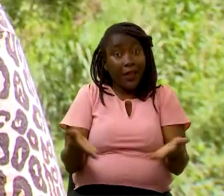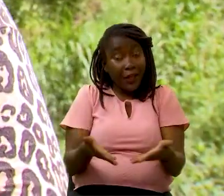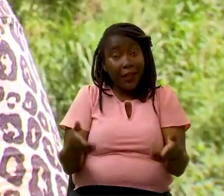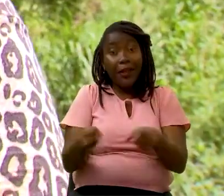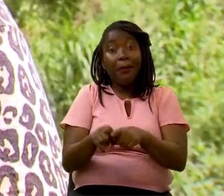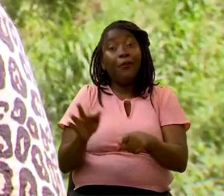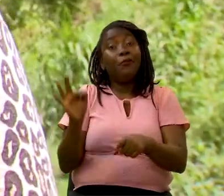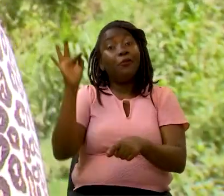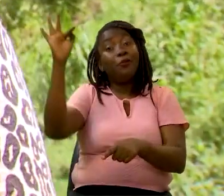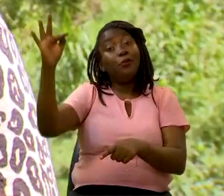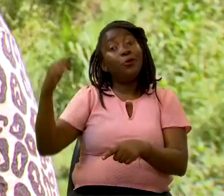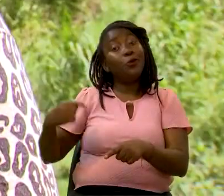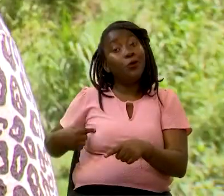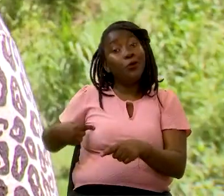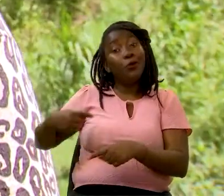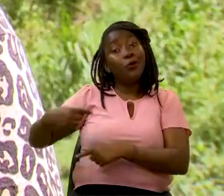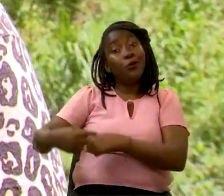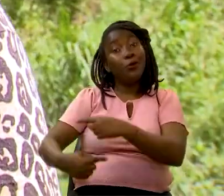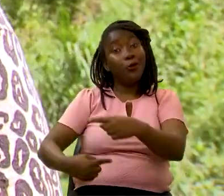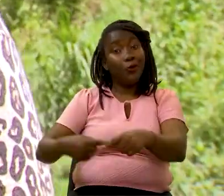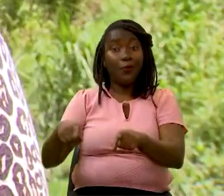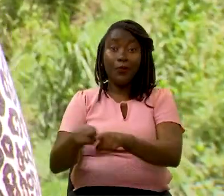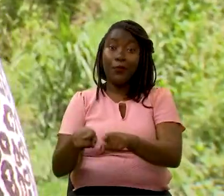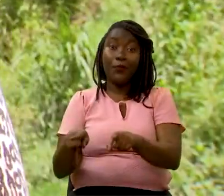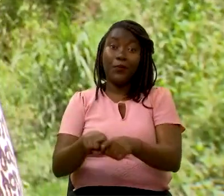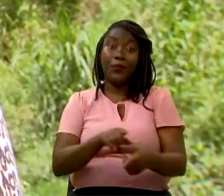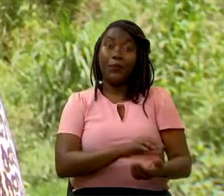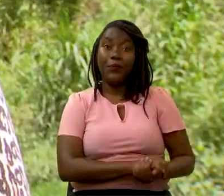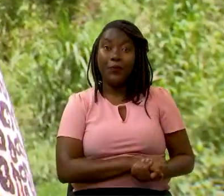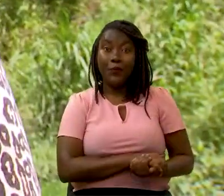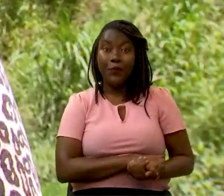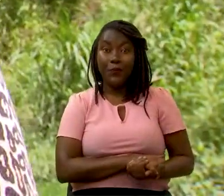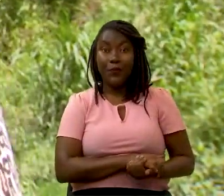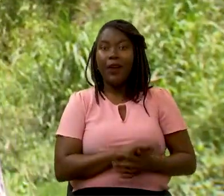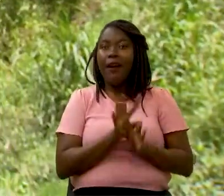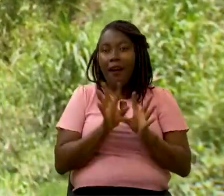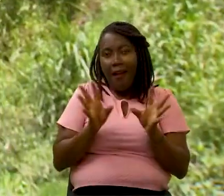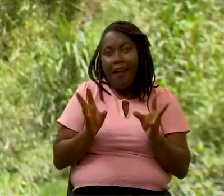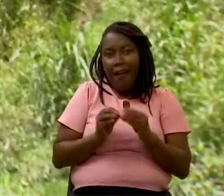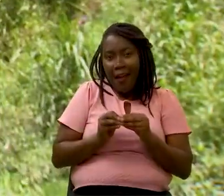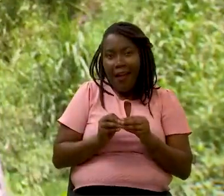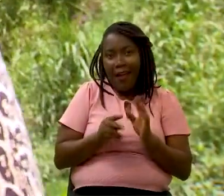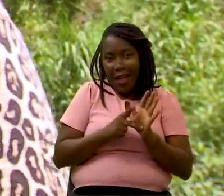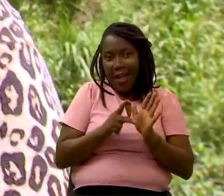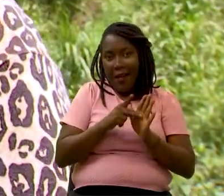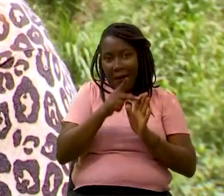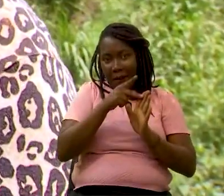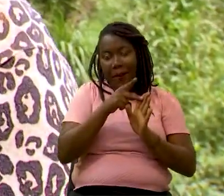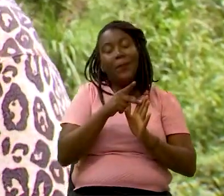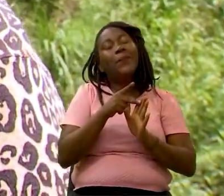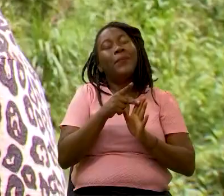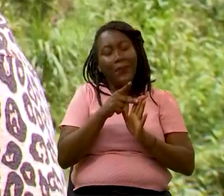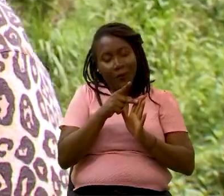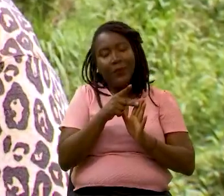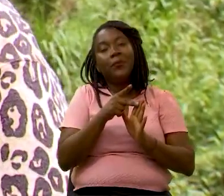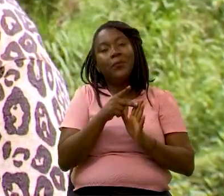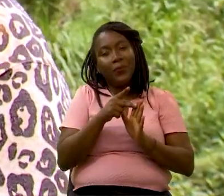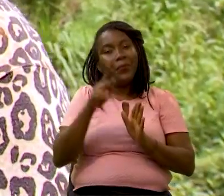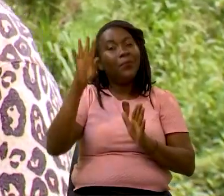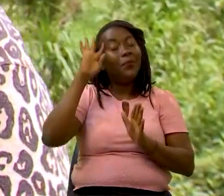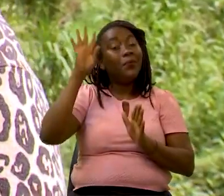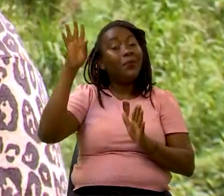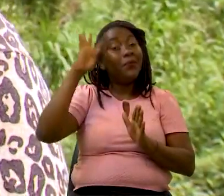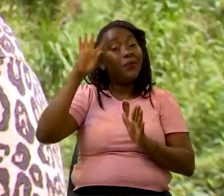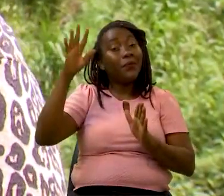as presentes, mas como as futuras gerações também. E essa é a essência do projeto Gênesis? Sim, essa é a